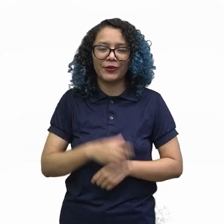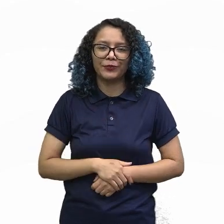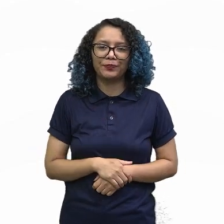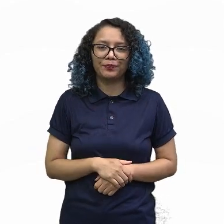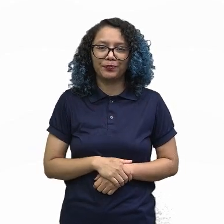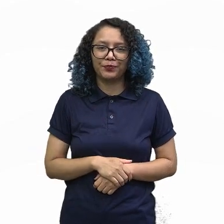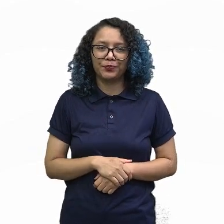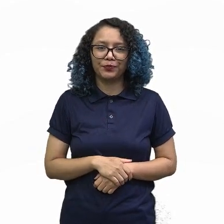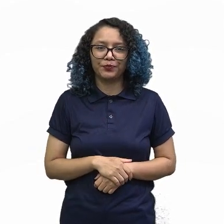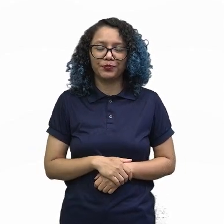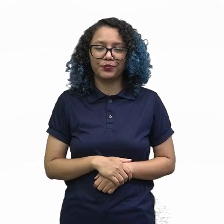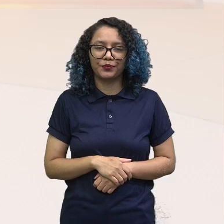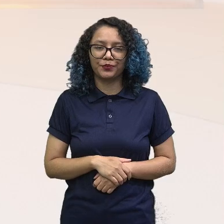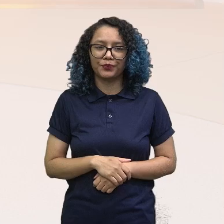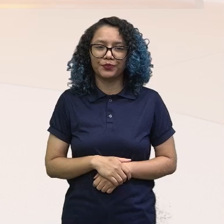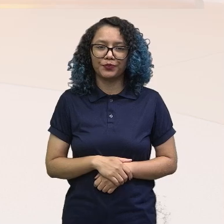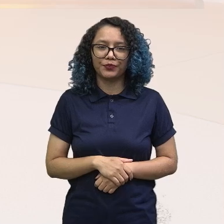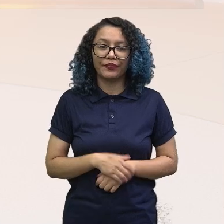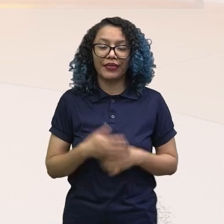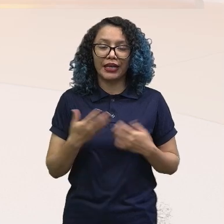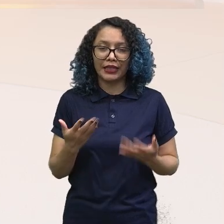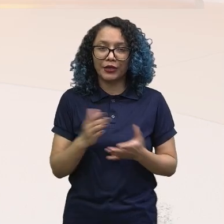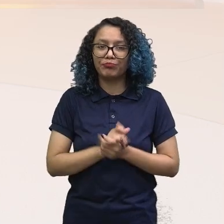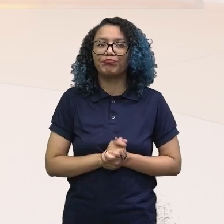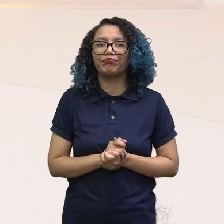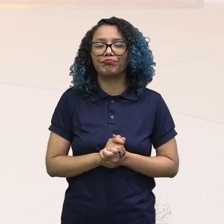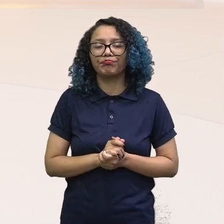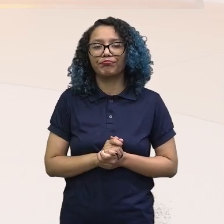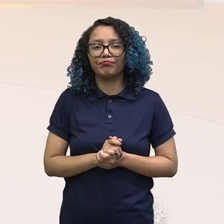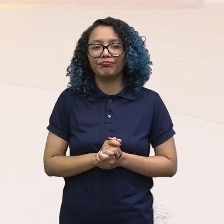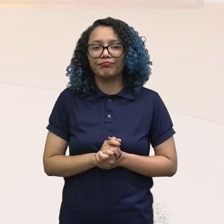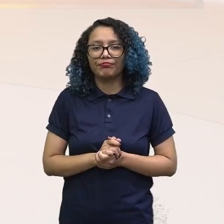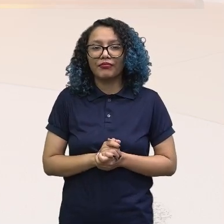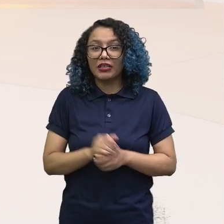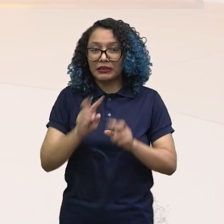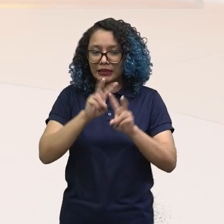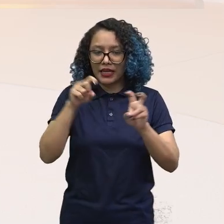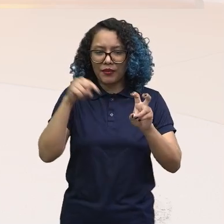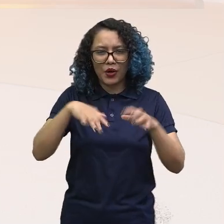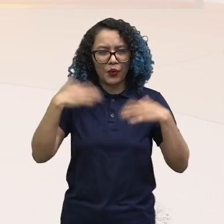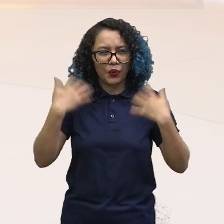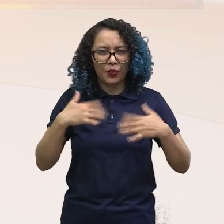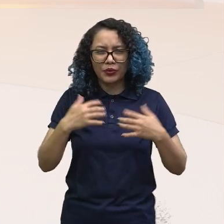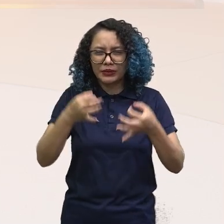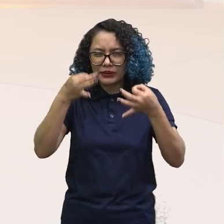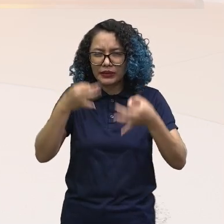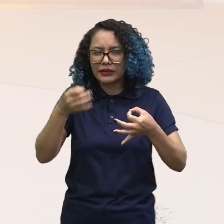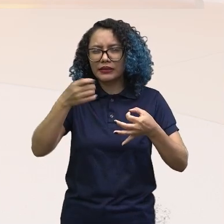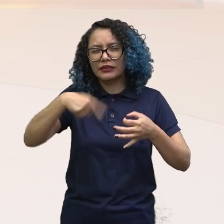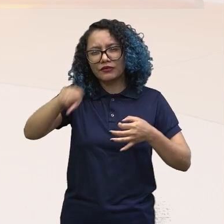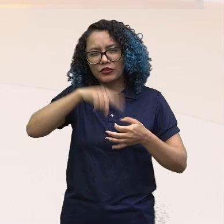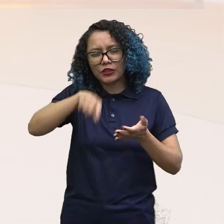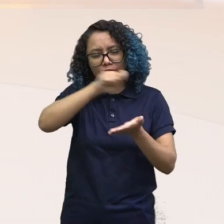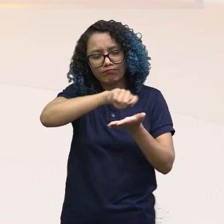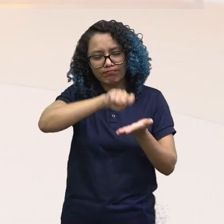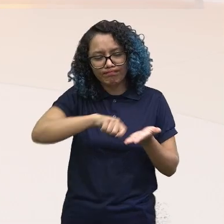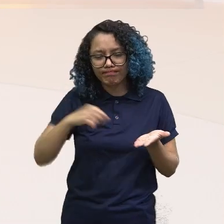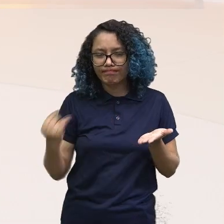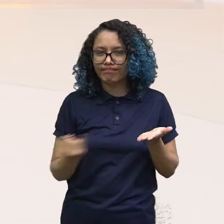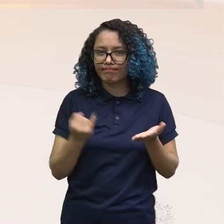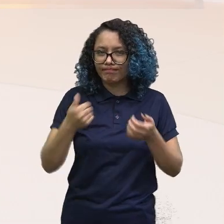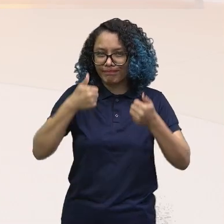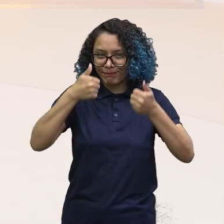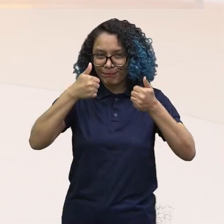E dentro desse caminhar pela era Vargas, eu tenho certeza que você tomou nota de pontos extremamente